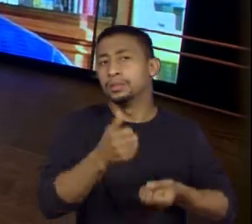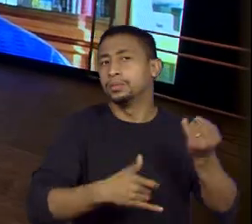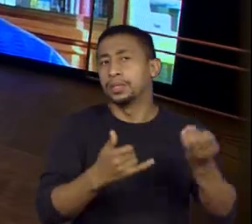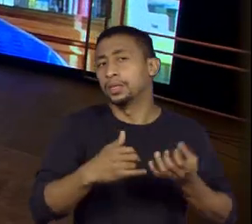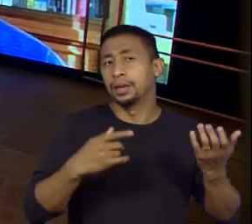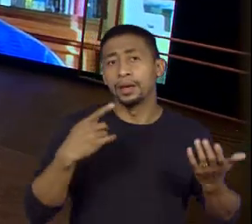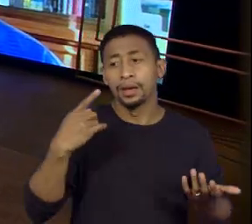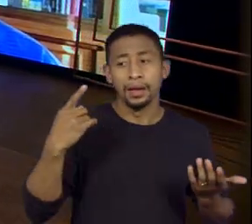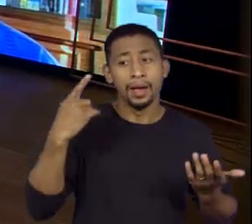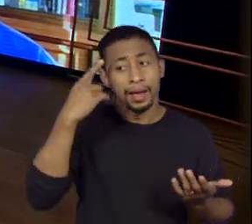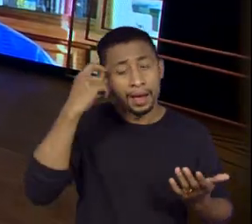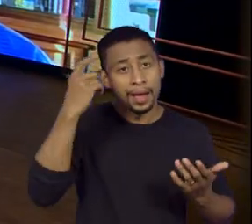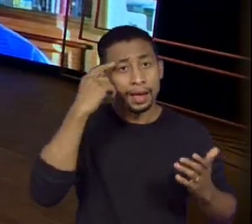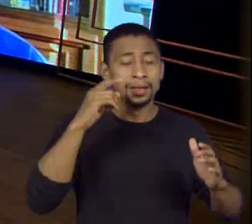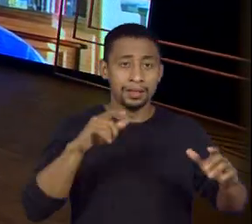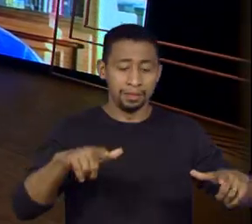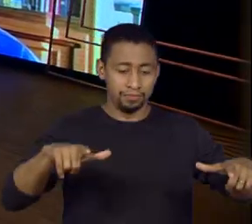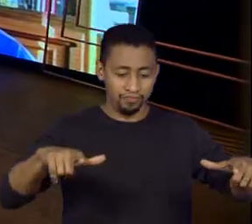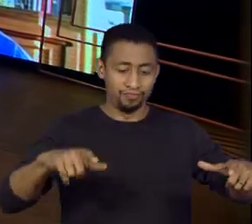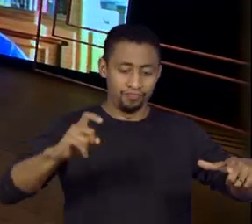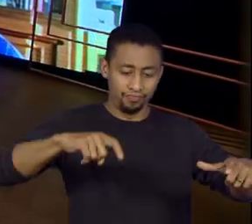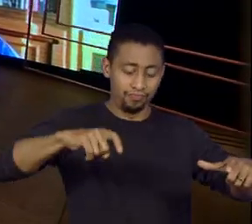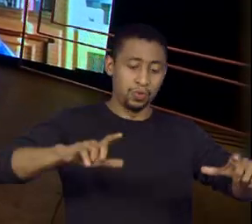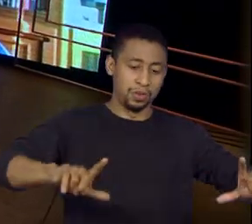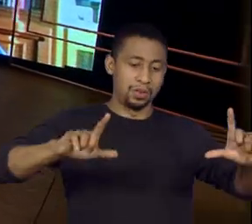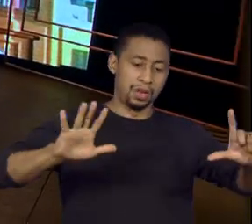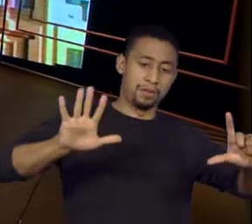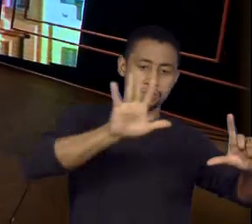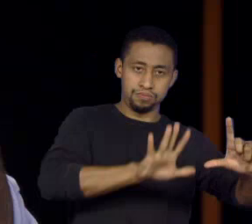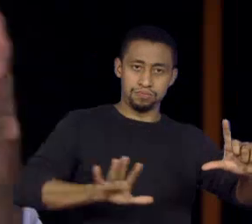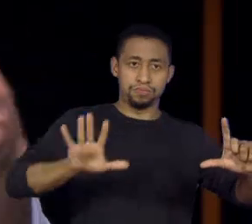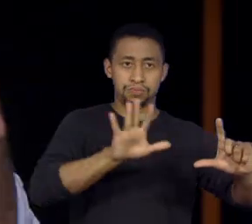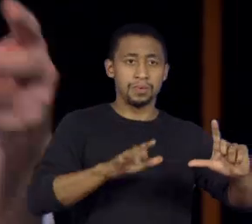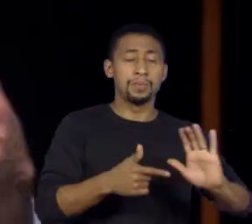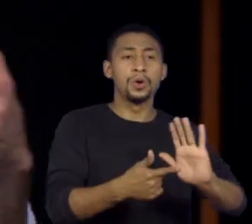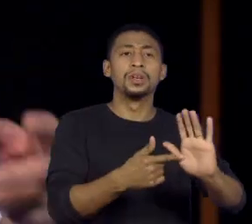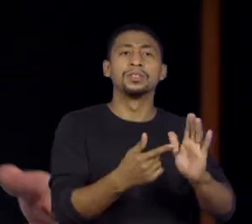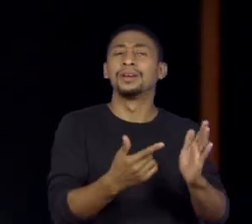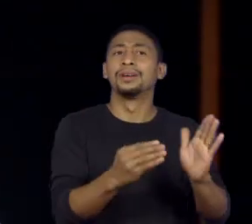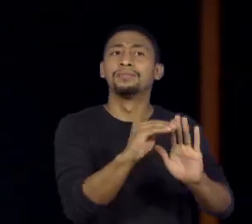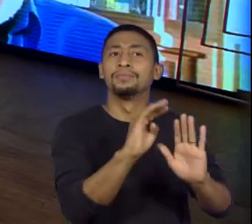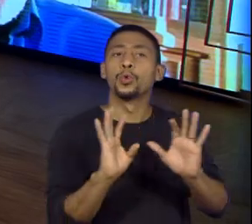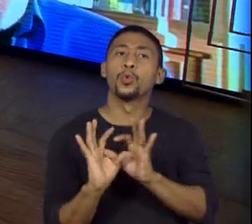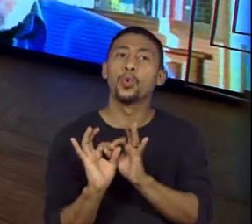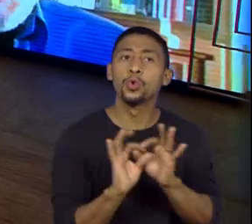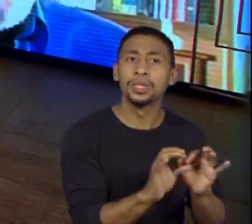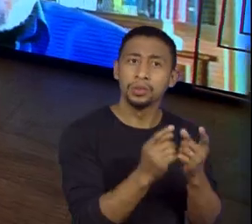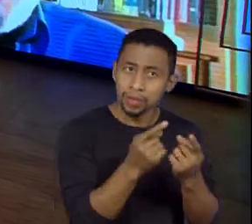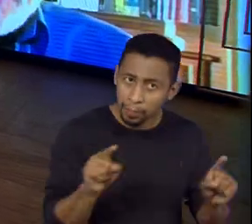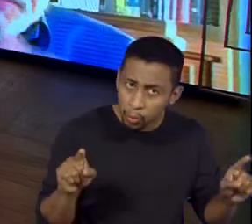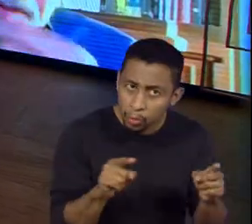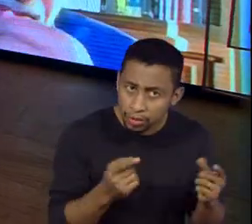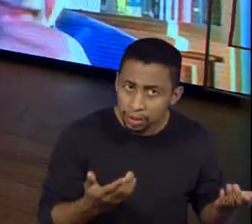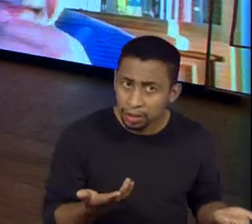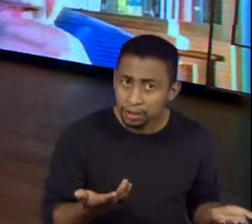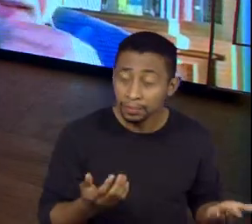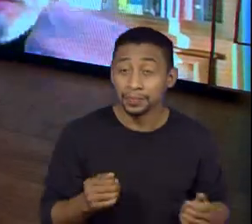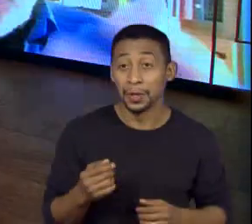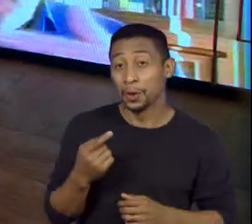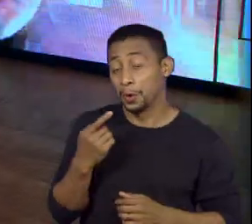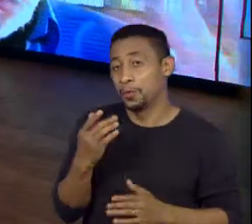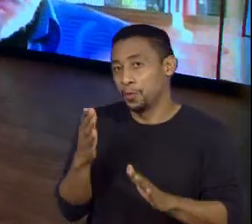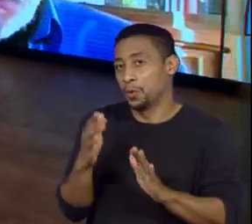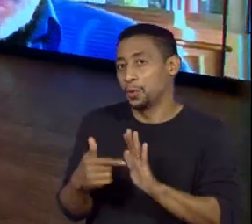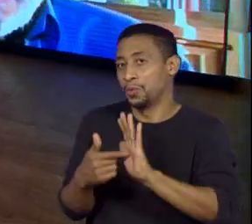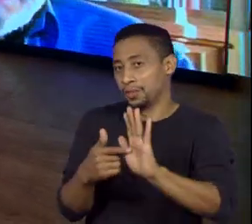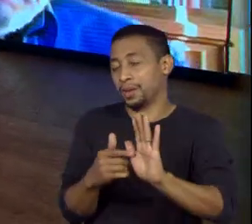normalmente surgem do contexto das canções. Explica um pouquinho isso para a gente. Sim. Dá o exemplo de um LP ou